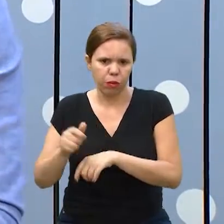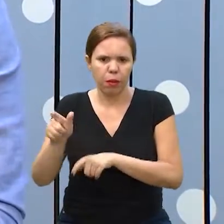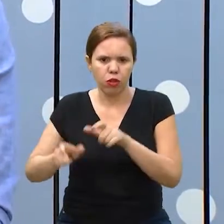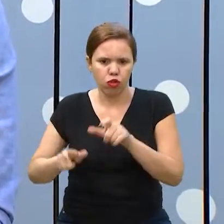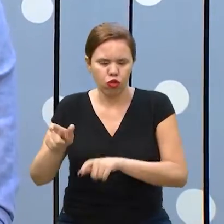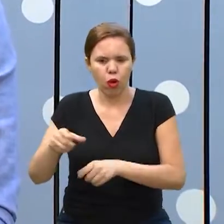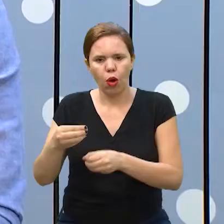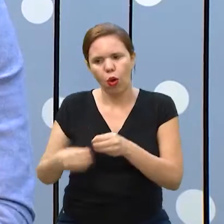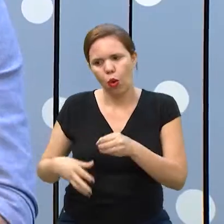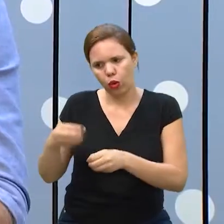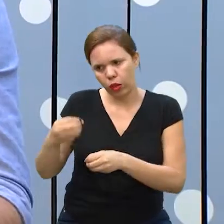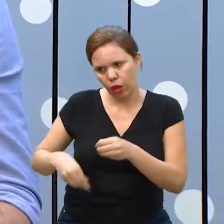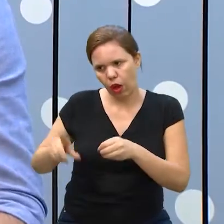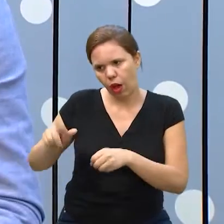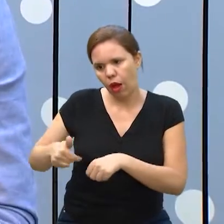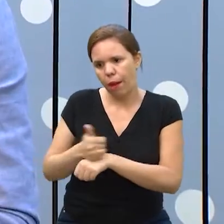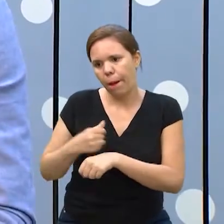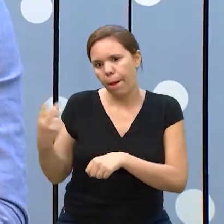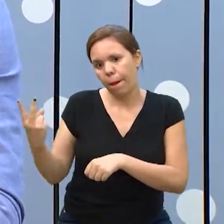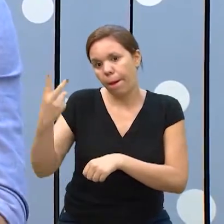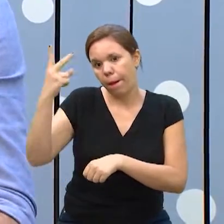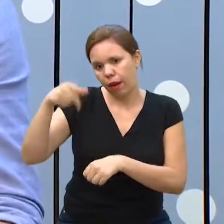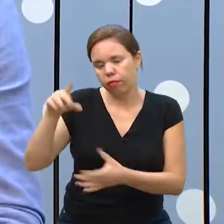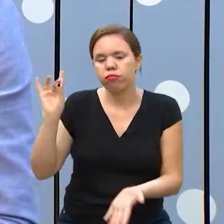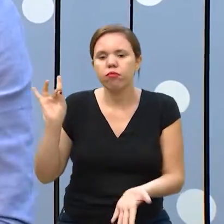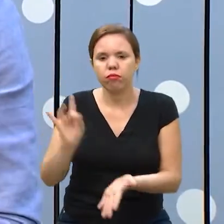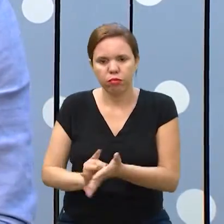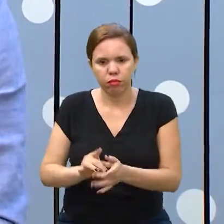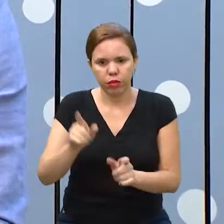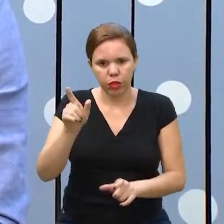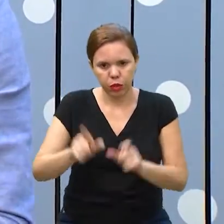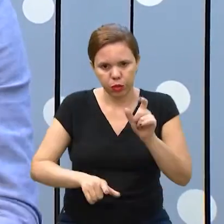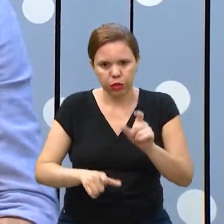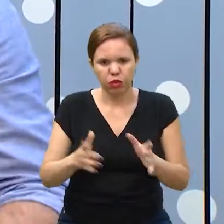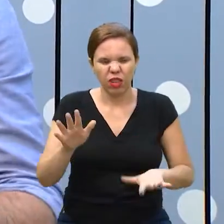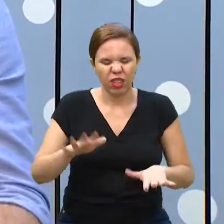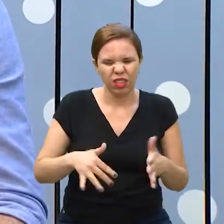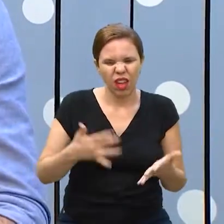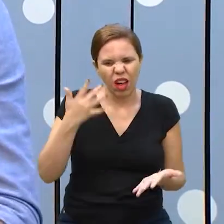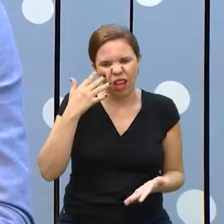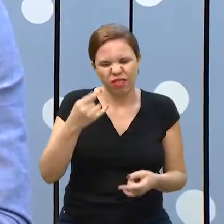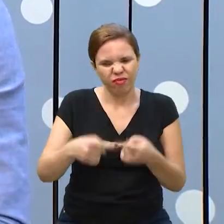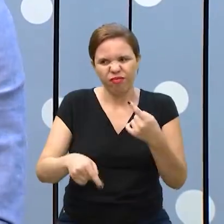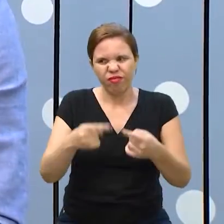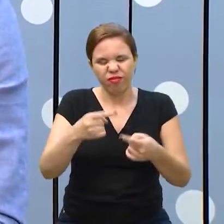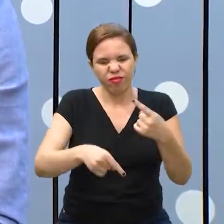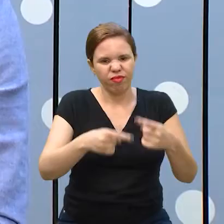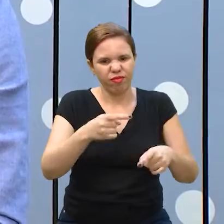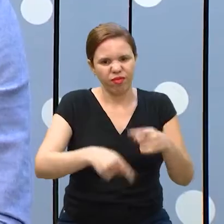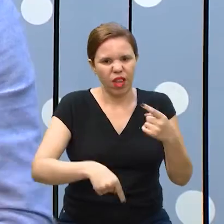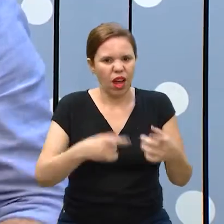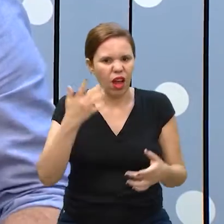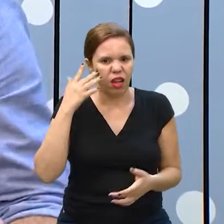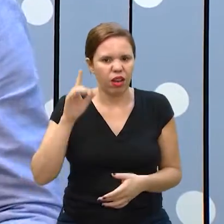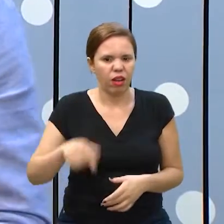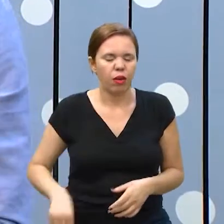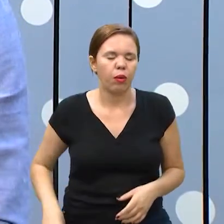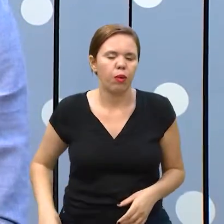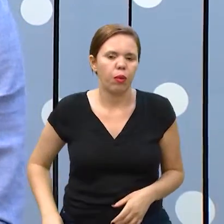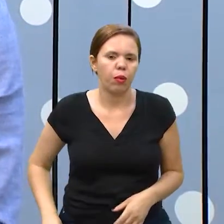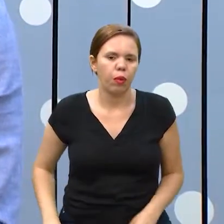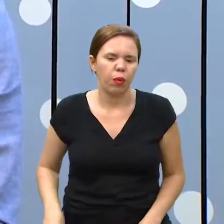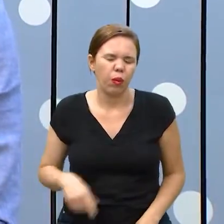de um produtor de conteúdo, né? E aí eu acho que tem um valor, é algo legítimo, as pessoas acabam demonizando muito, acabam tratando até de uma